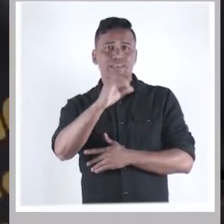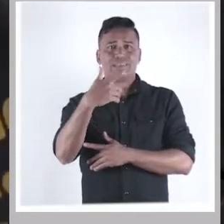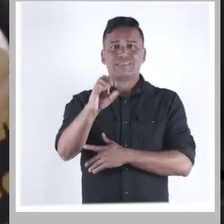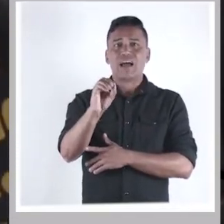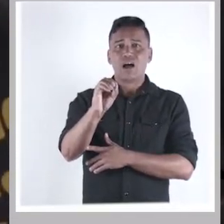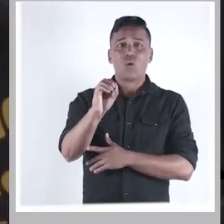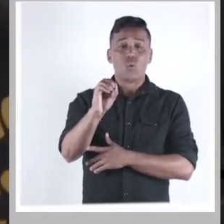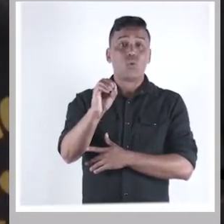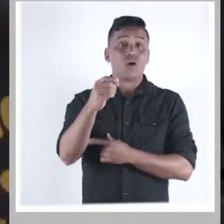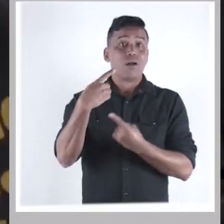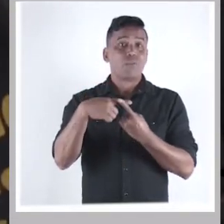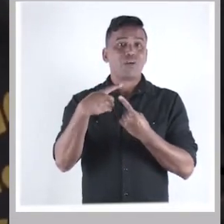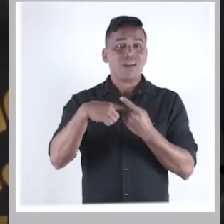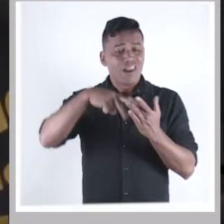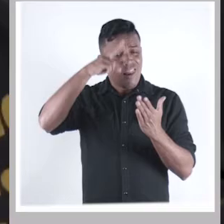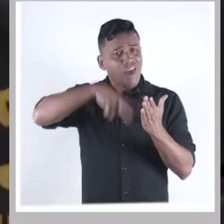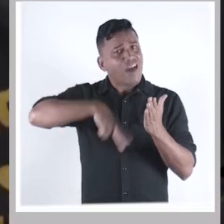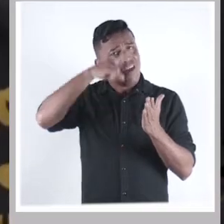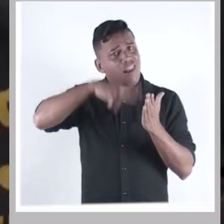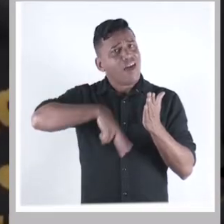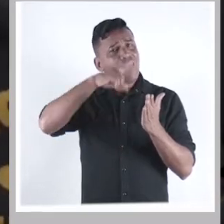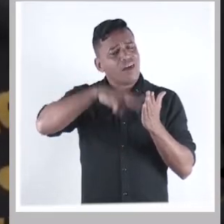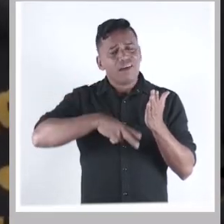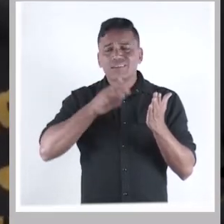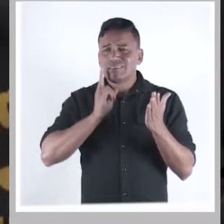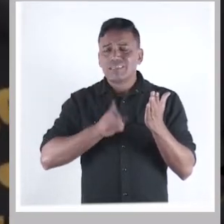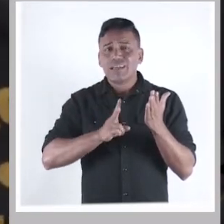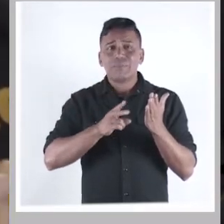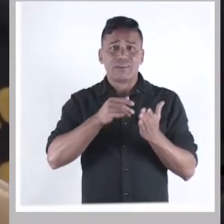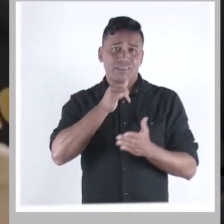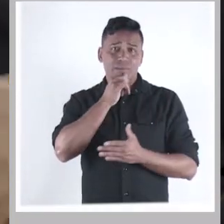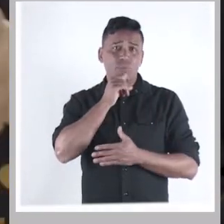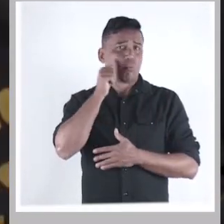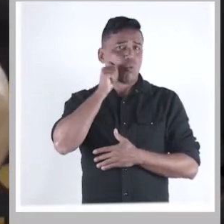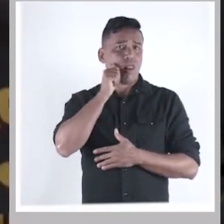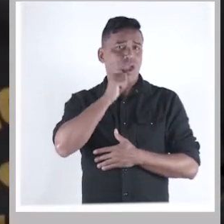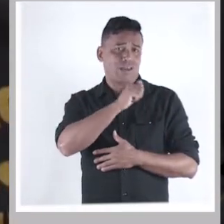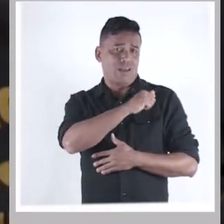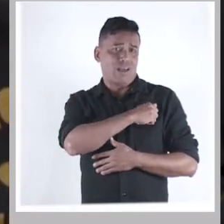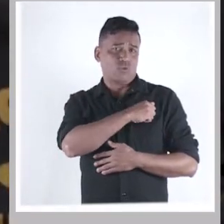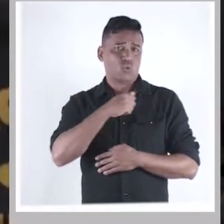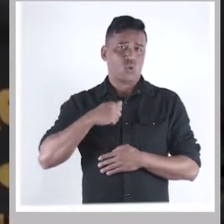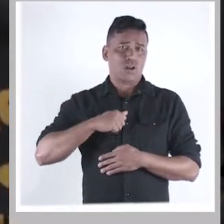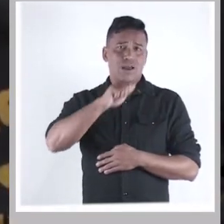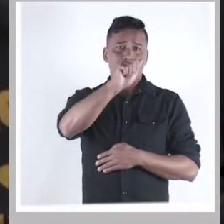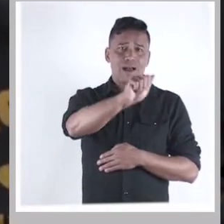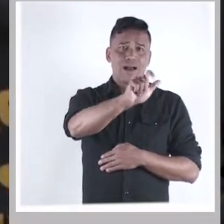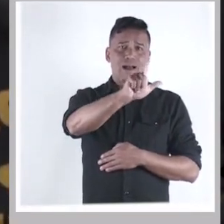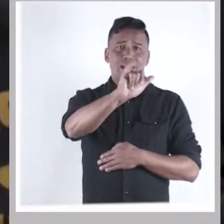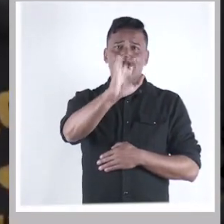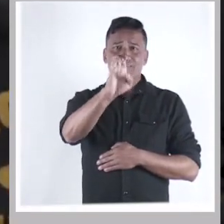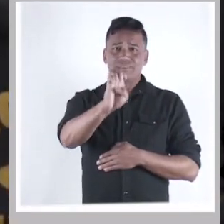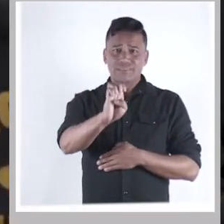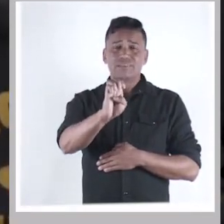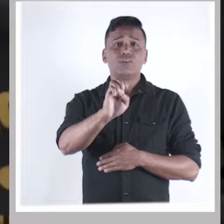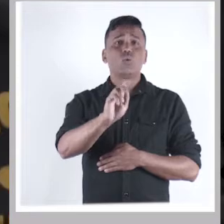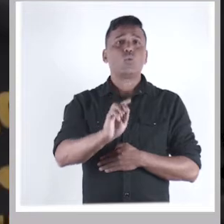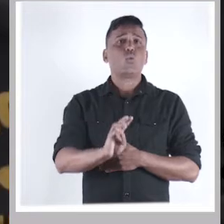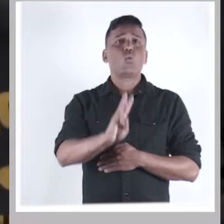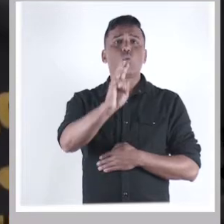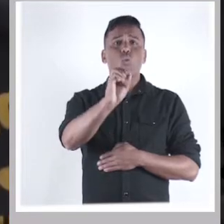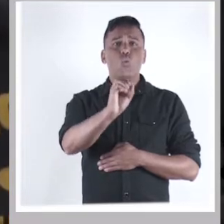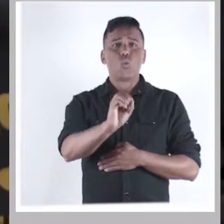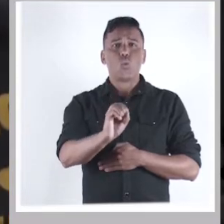essa intuição ela vem muito também porque a gente é leitora, né? Então, quando eu leio uma Alice Walker, que eu falo, velho,